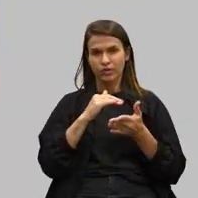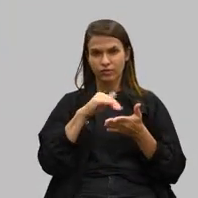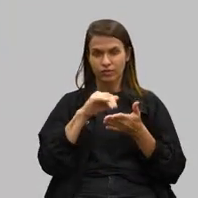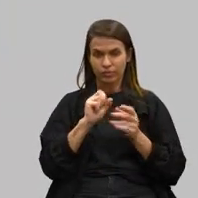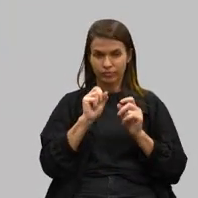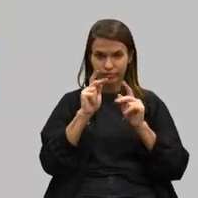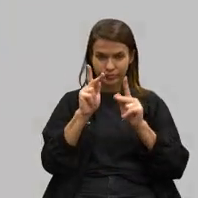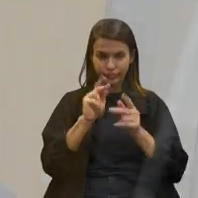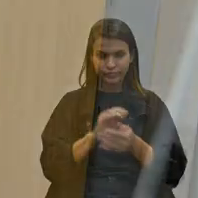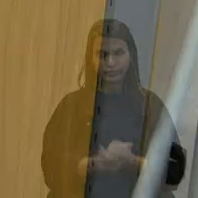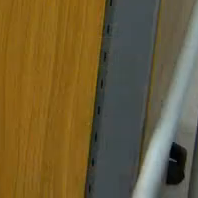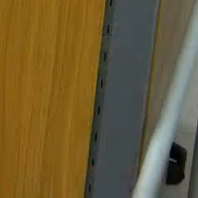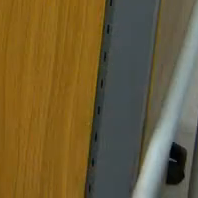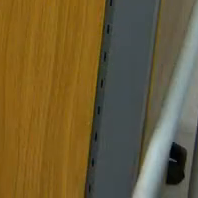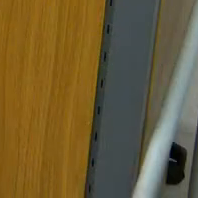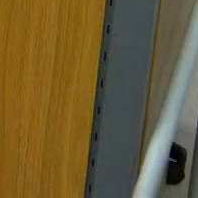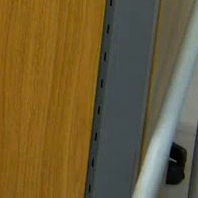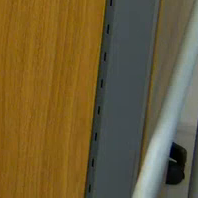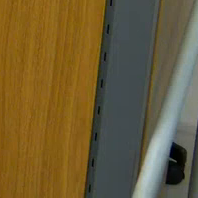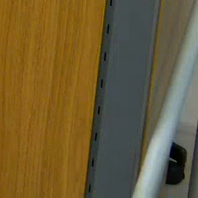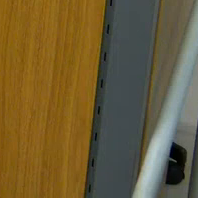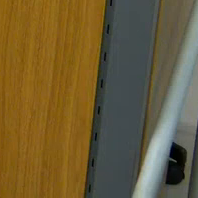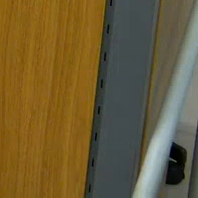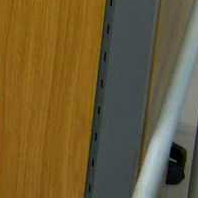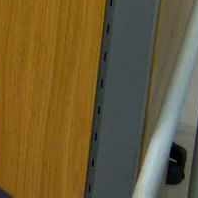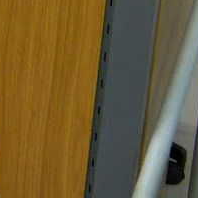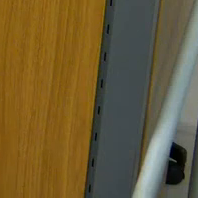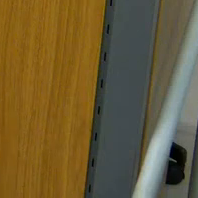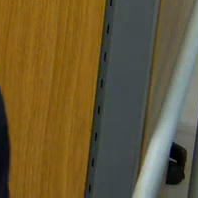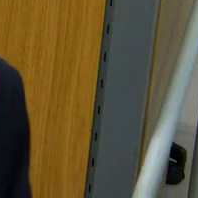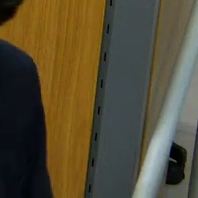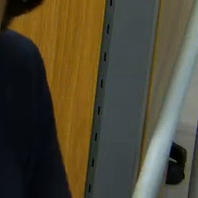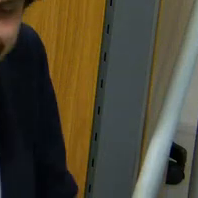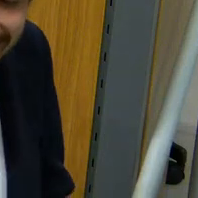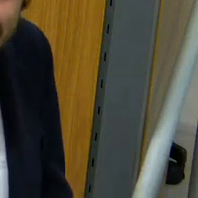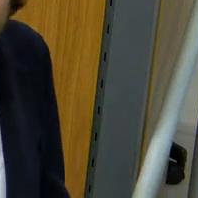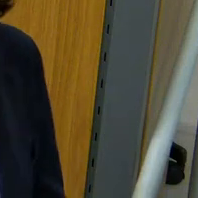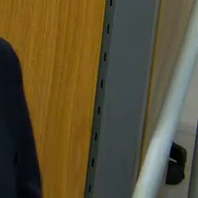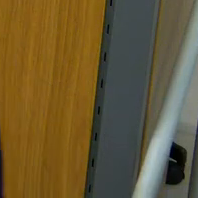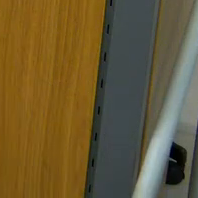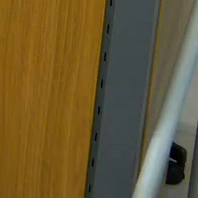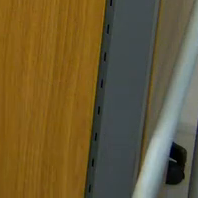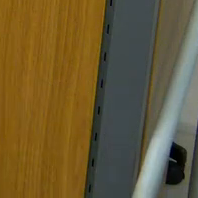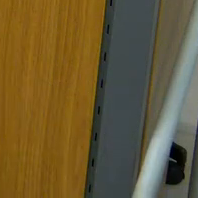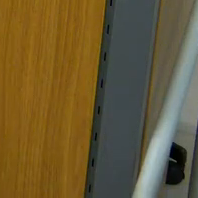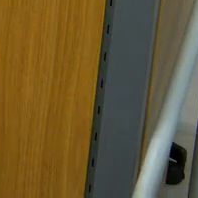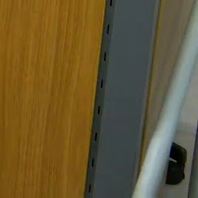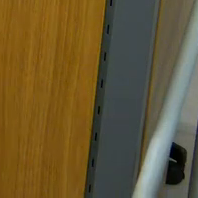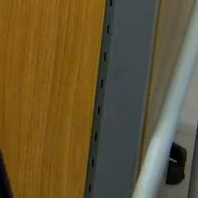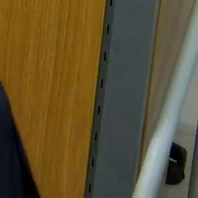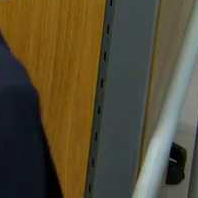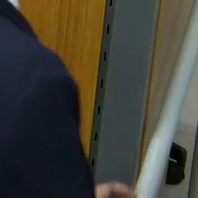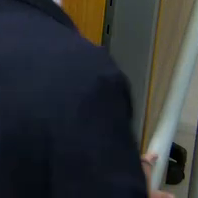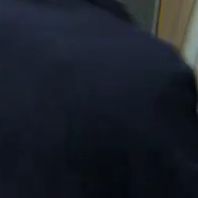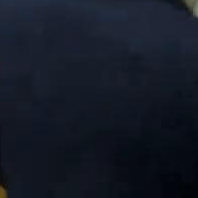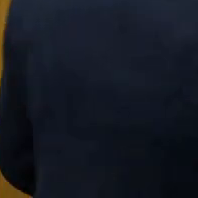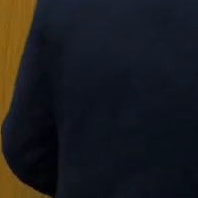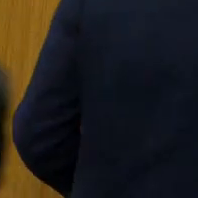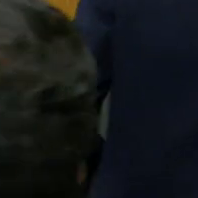Obrigado, agradecer ao deputado Tito Torres por ter orientado a condução dos trabalhos aqui nessa comissão. Com a palavra, o deputado João Júnior.